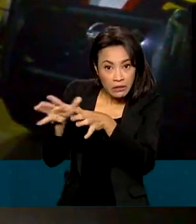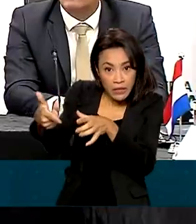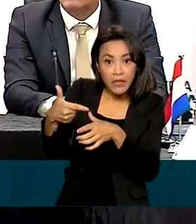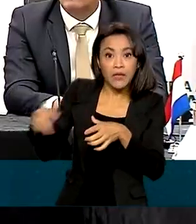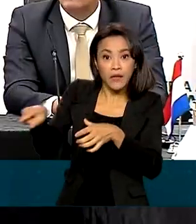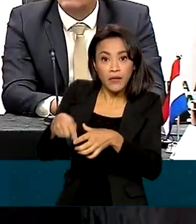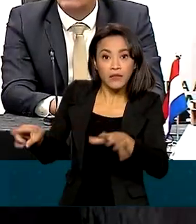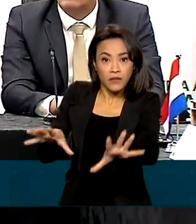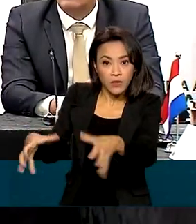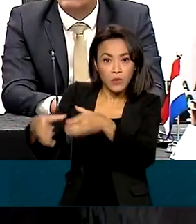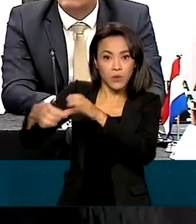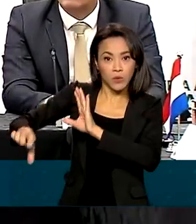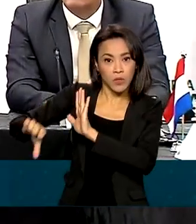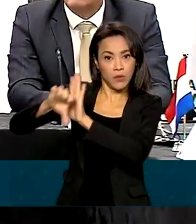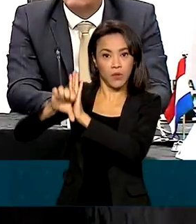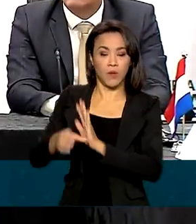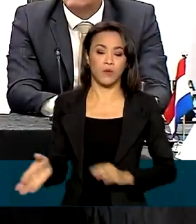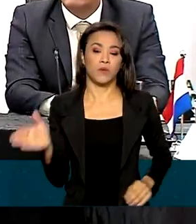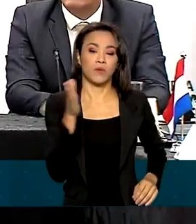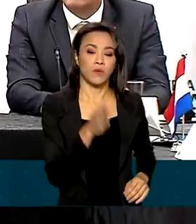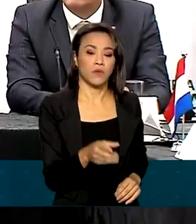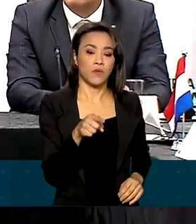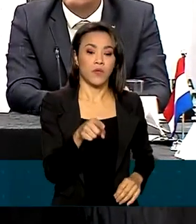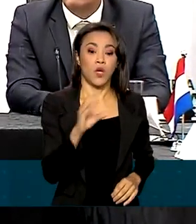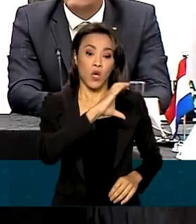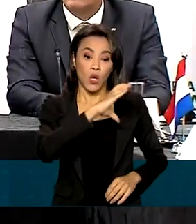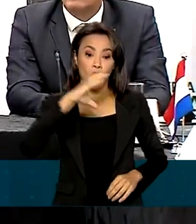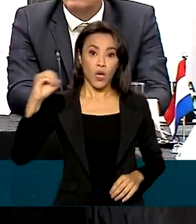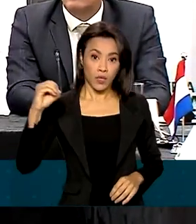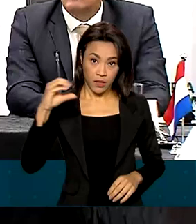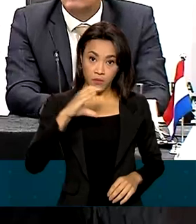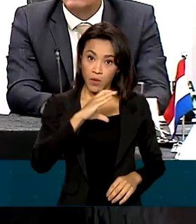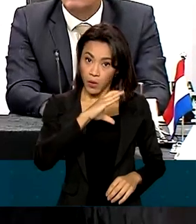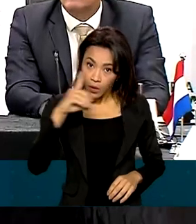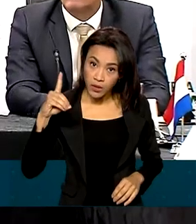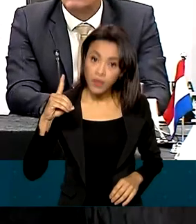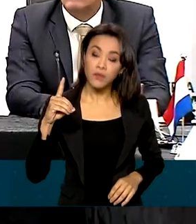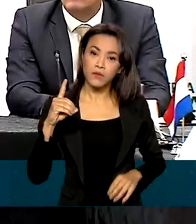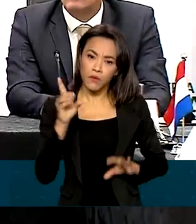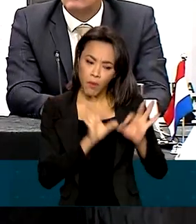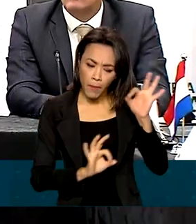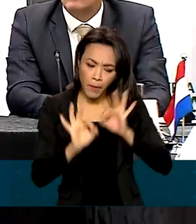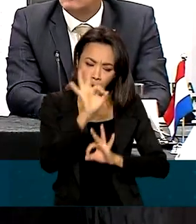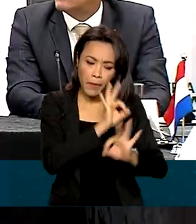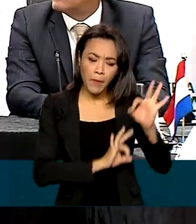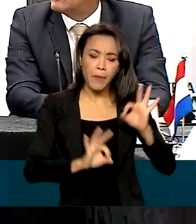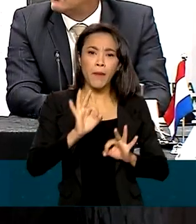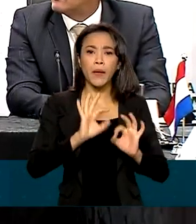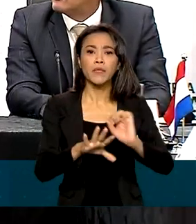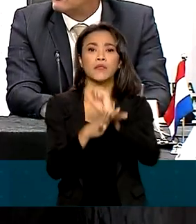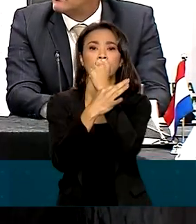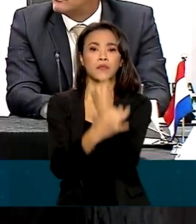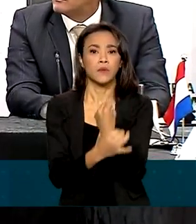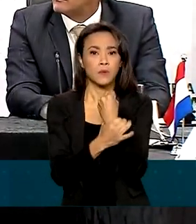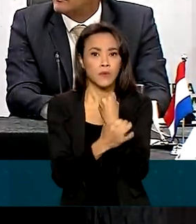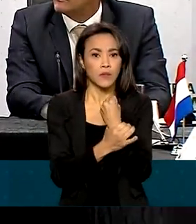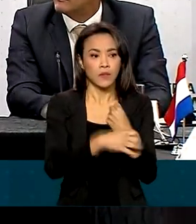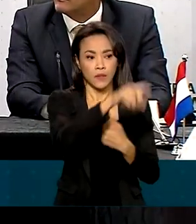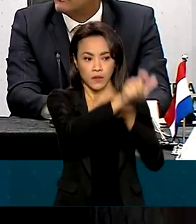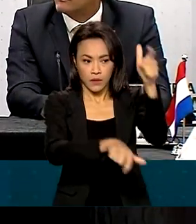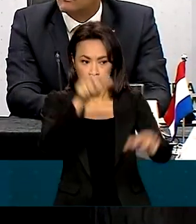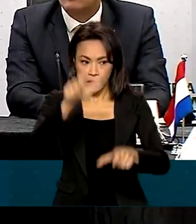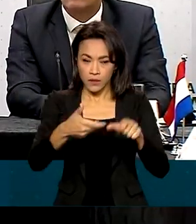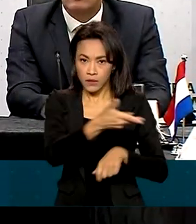criminosas para ações coordenadas de prevenção deles para o fortalecimento da segurança cidadã que aqui no Brasil